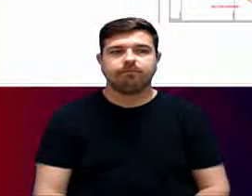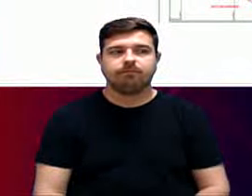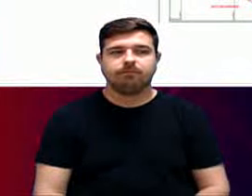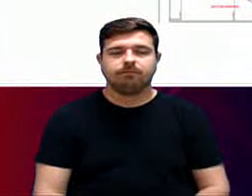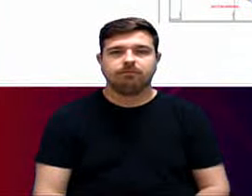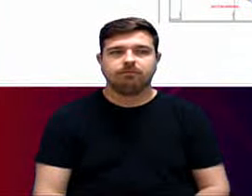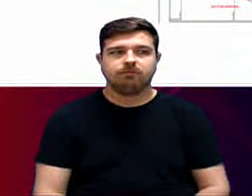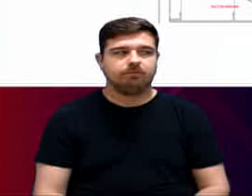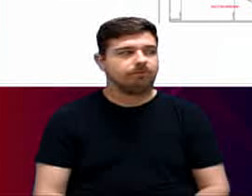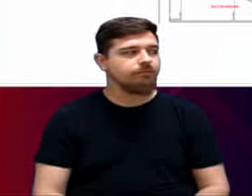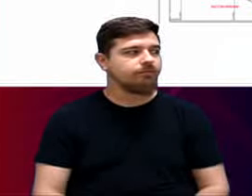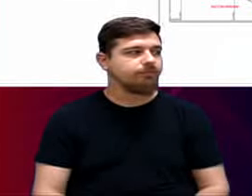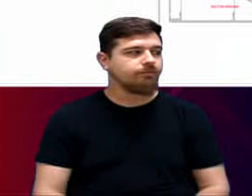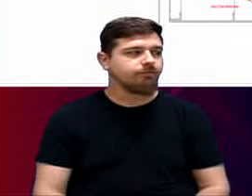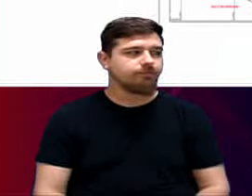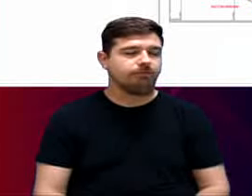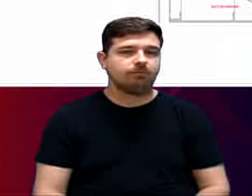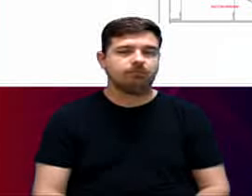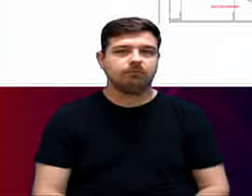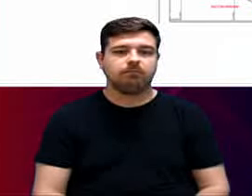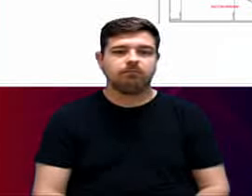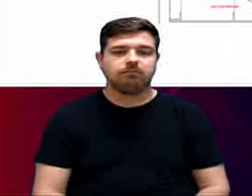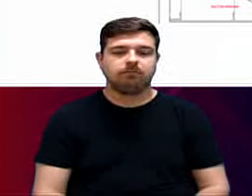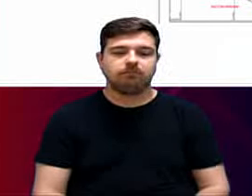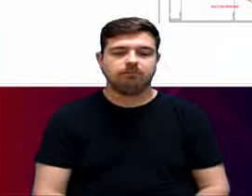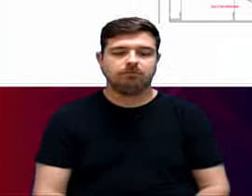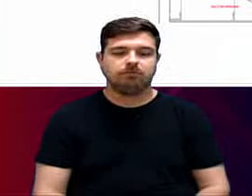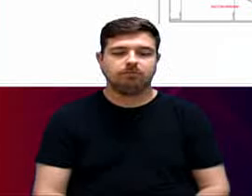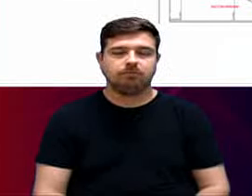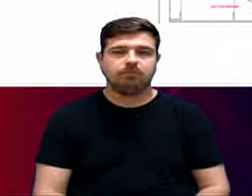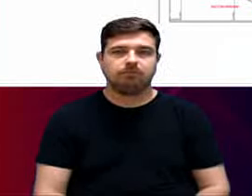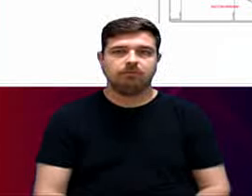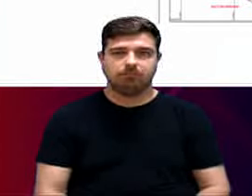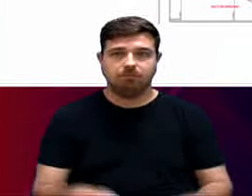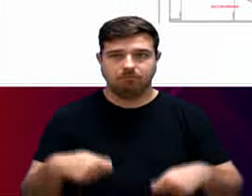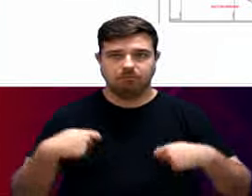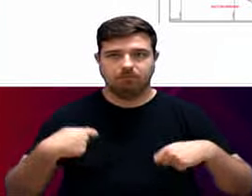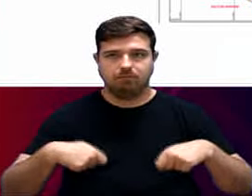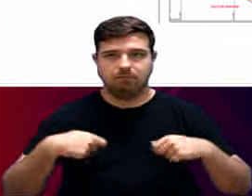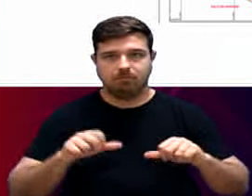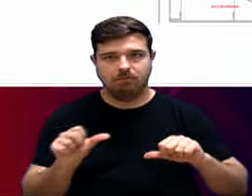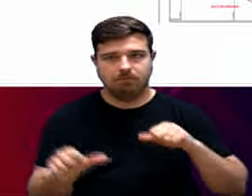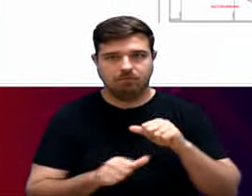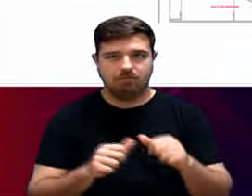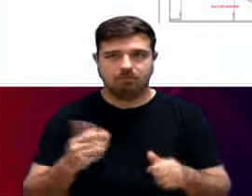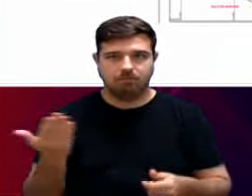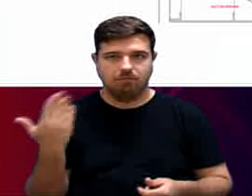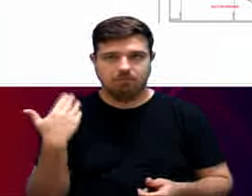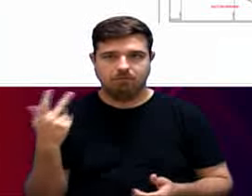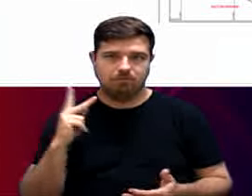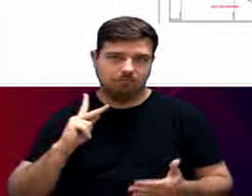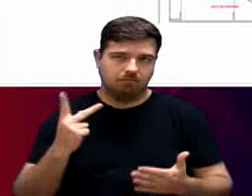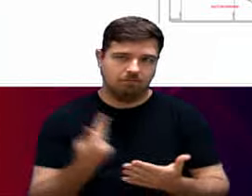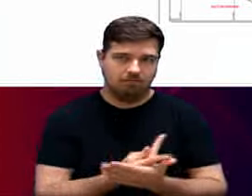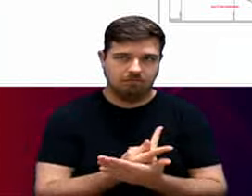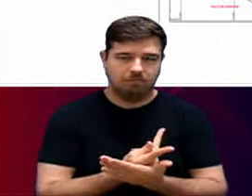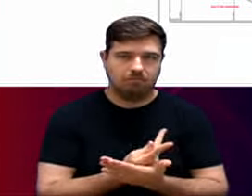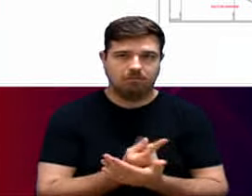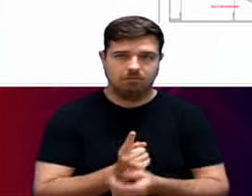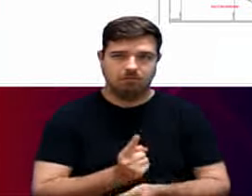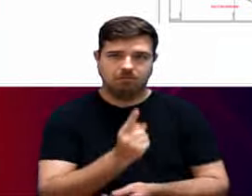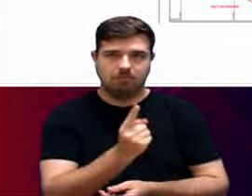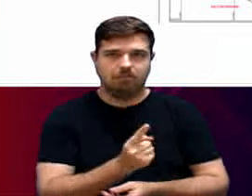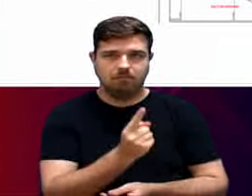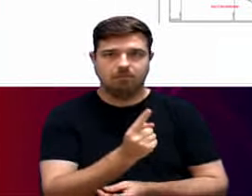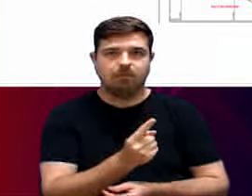eh só tem um uma correção na na hora que gerou ali o a setinha ela tá apontando